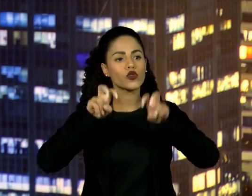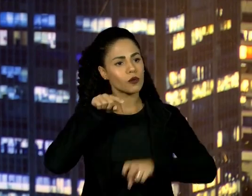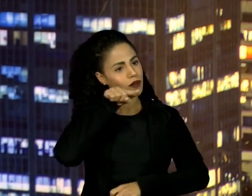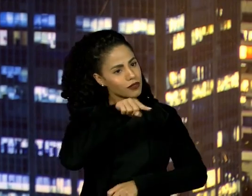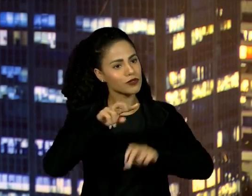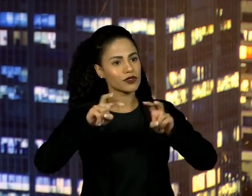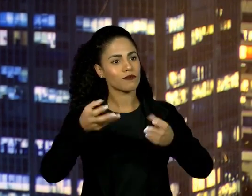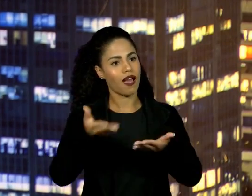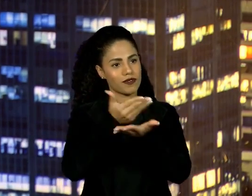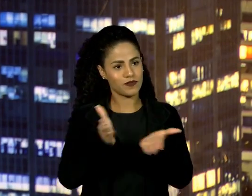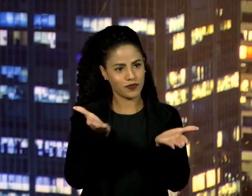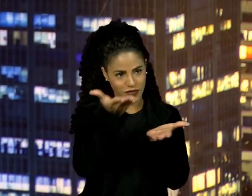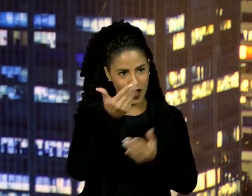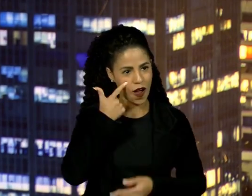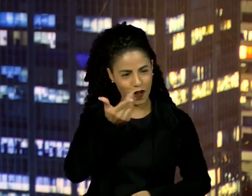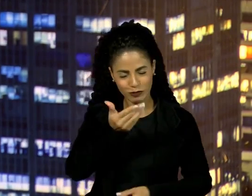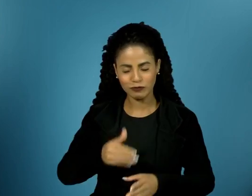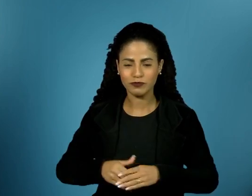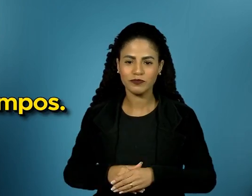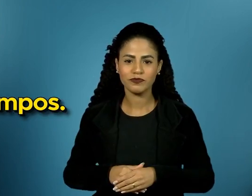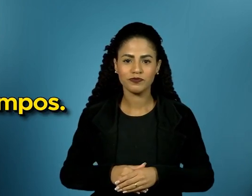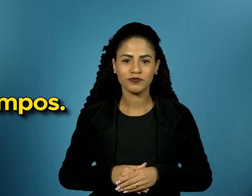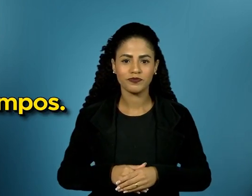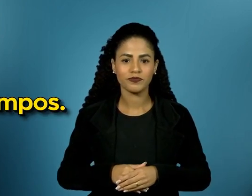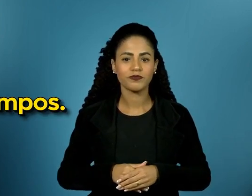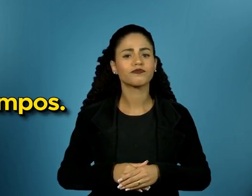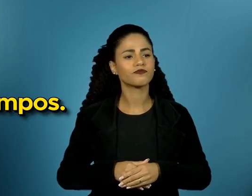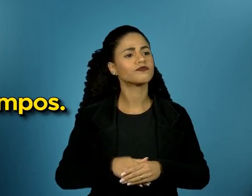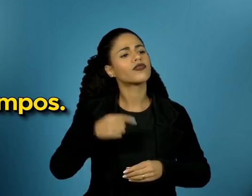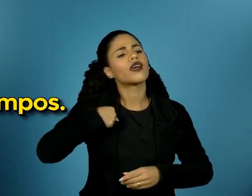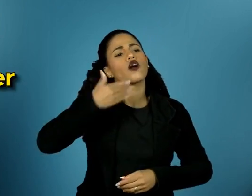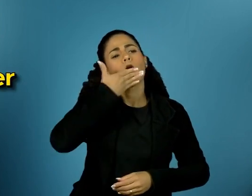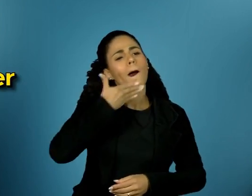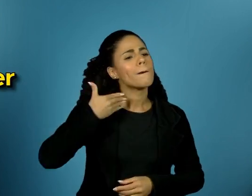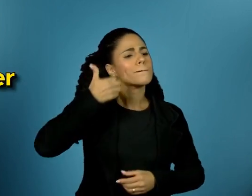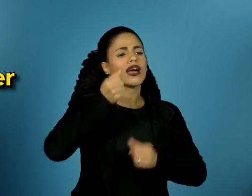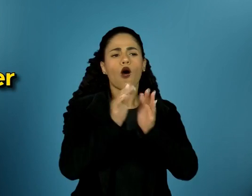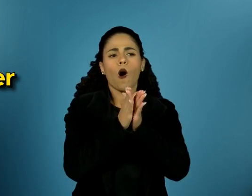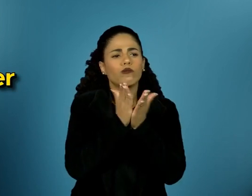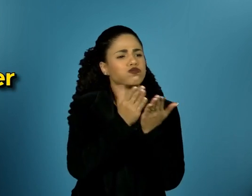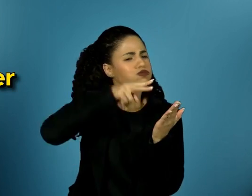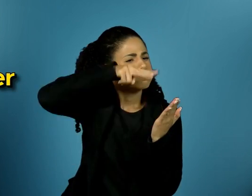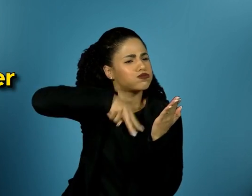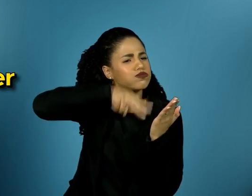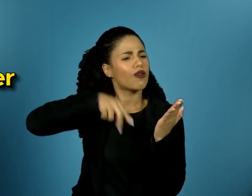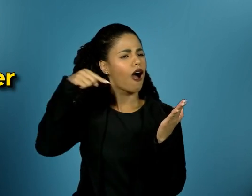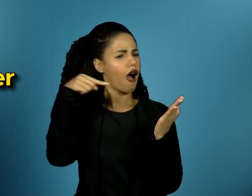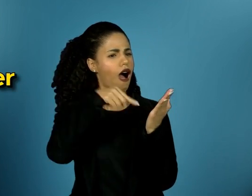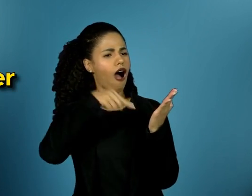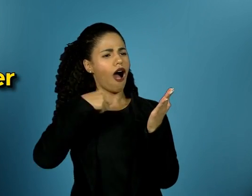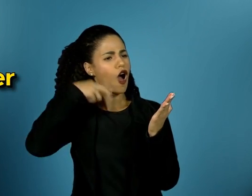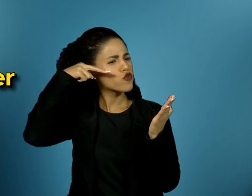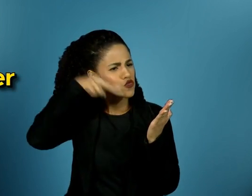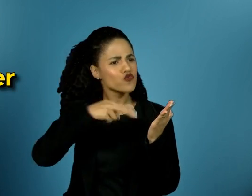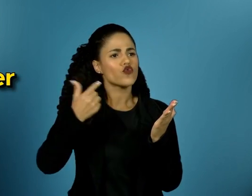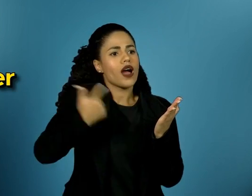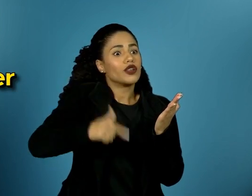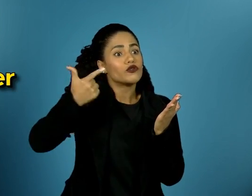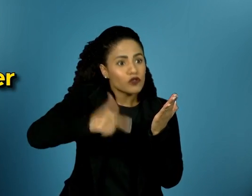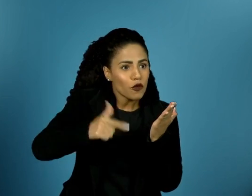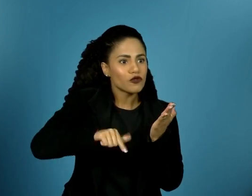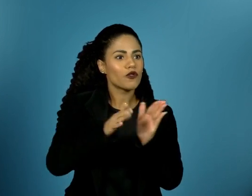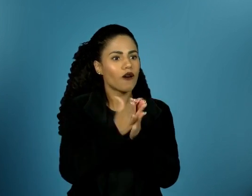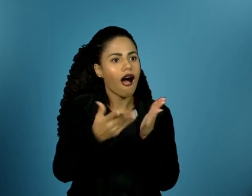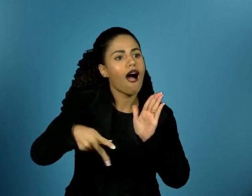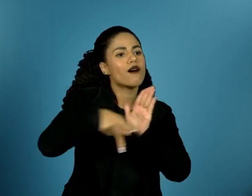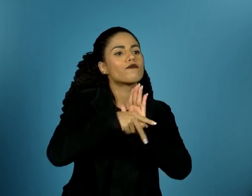falei agora na abertura do programa. Vamos assistir. I think it's the best book ever. Although I also think I need to read more books by Machado de